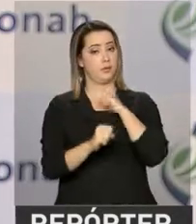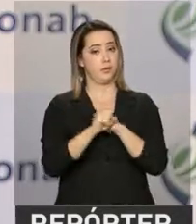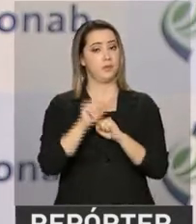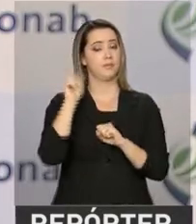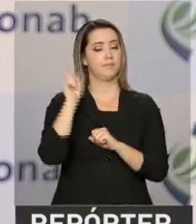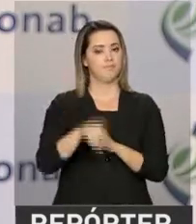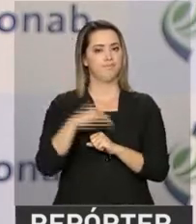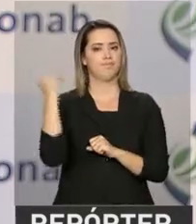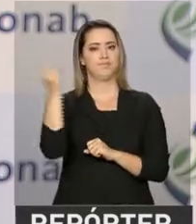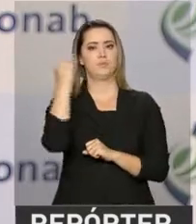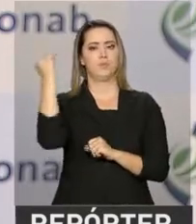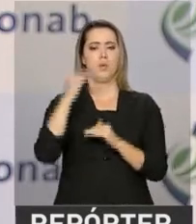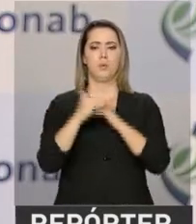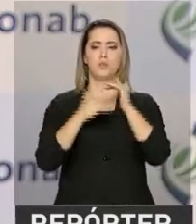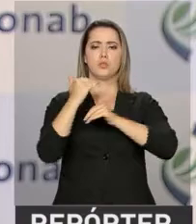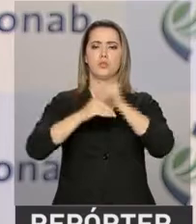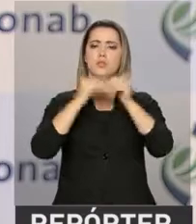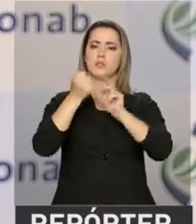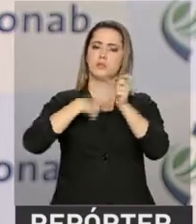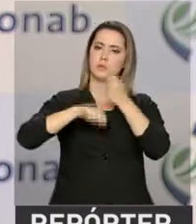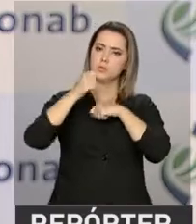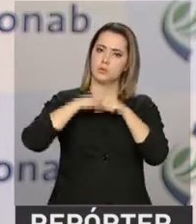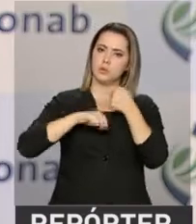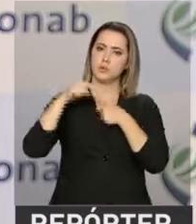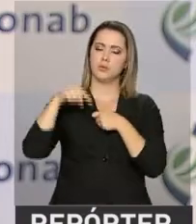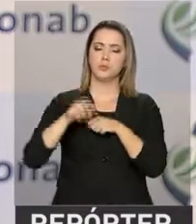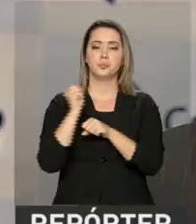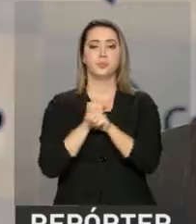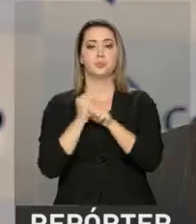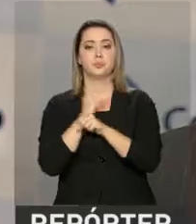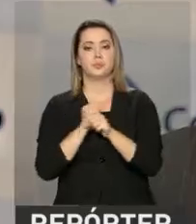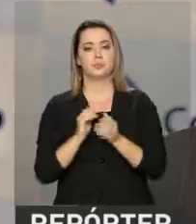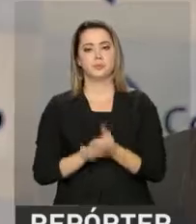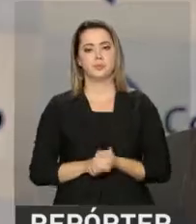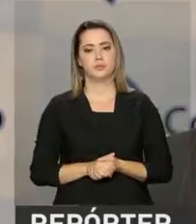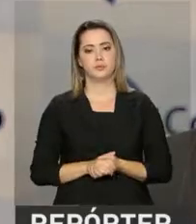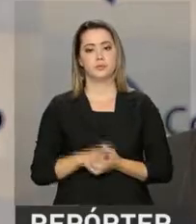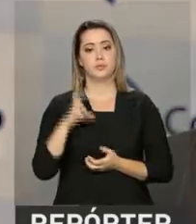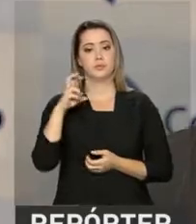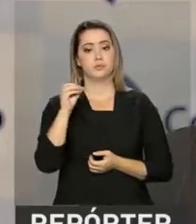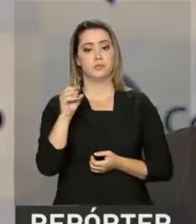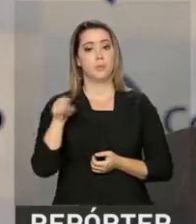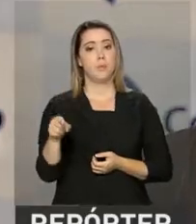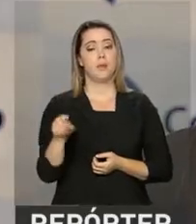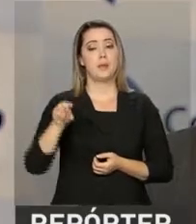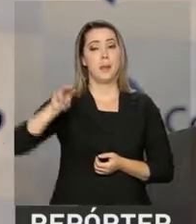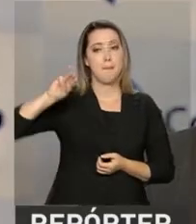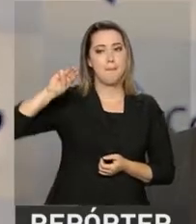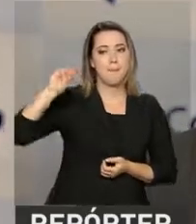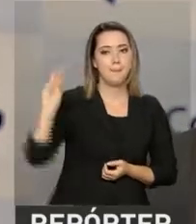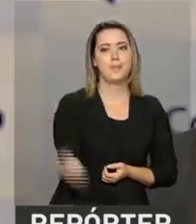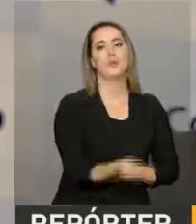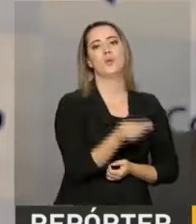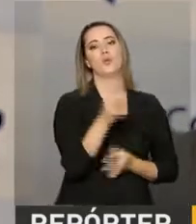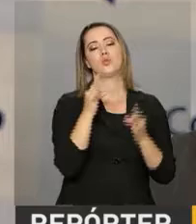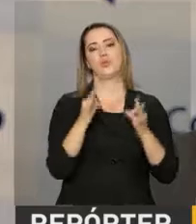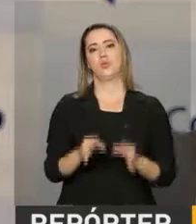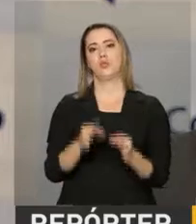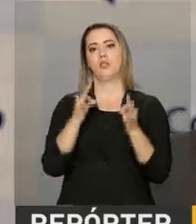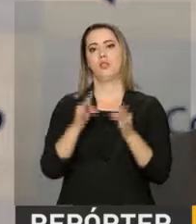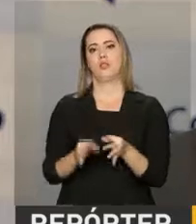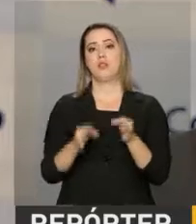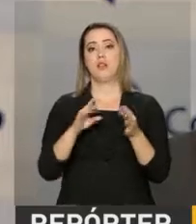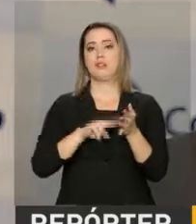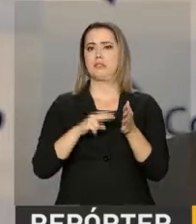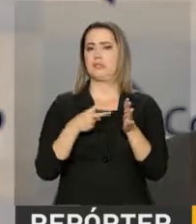principais fatores para o crescimento da economia em 2017. 50 milhões de toneladas é um quarto a mais que o ano passado,